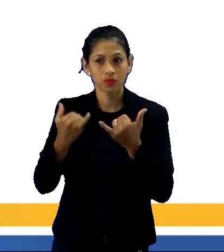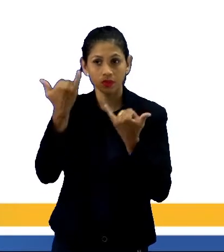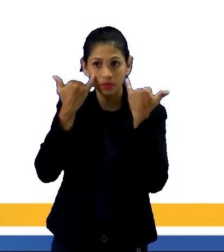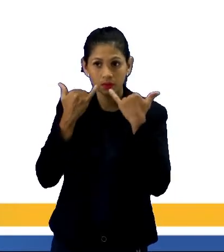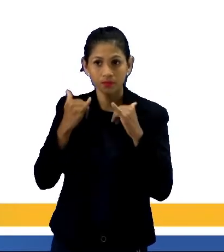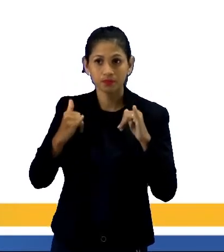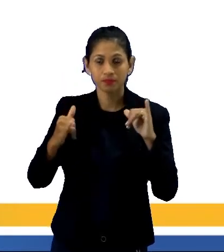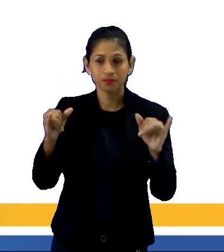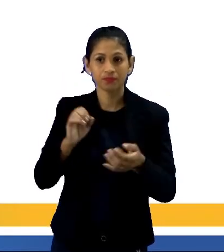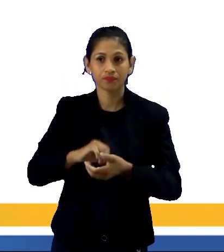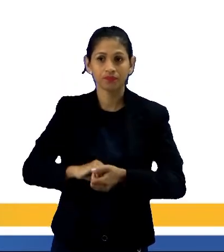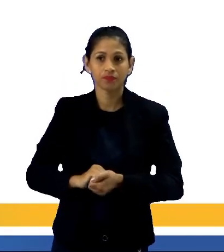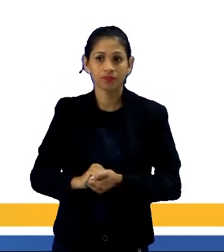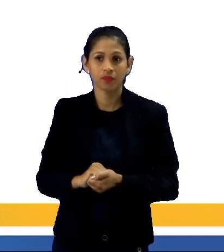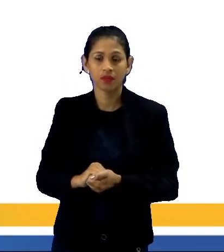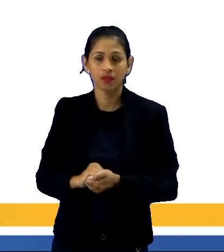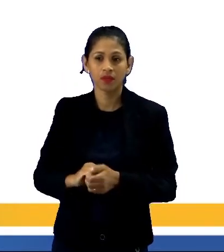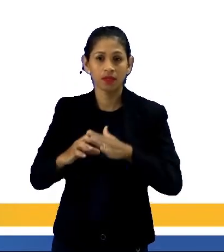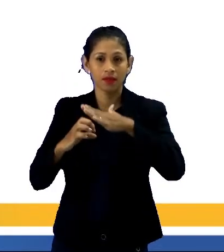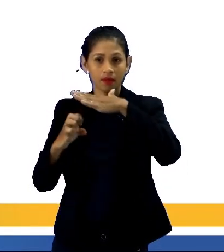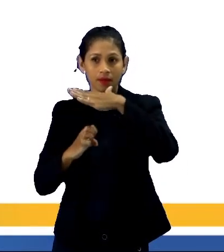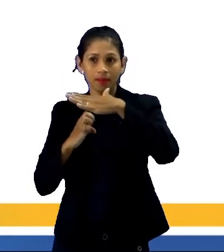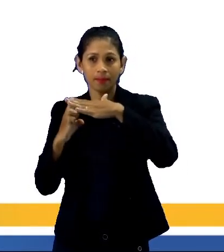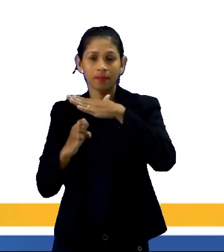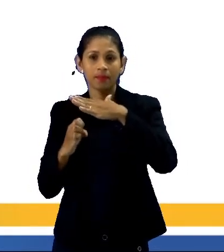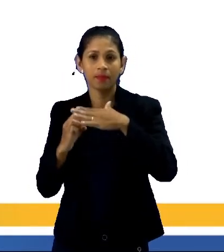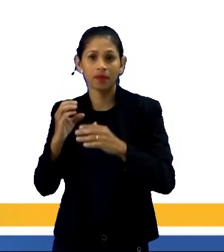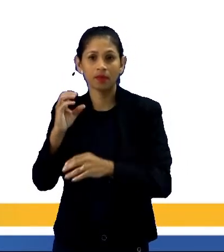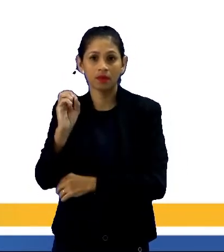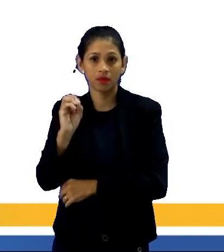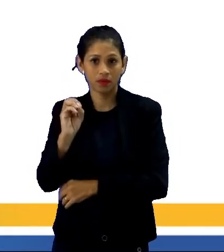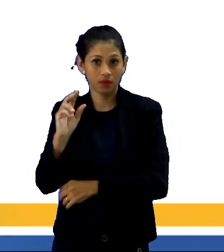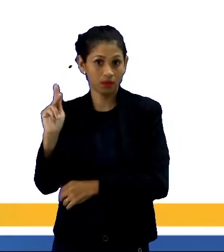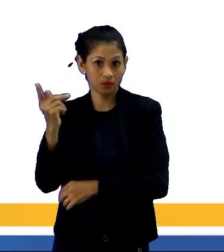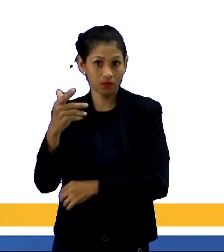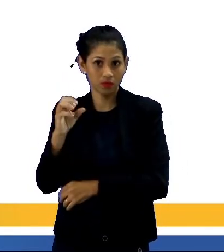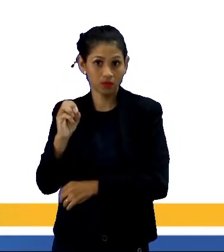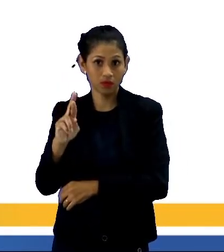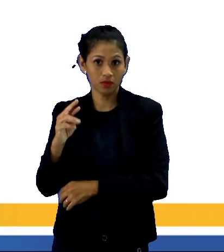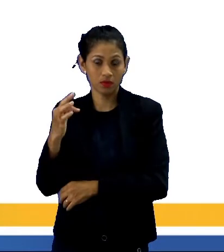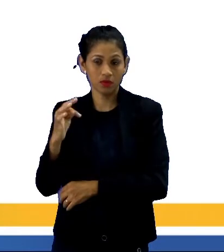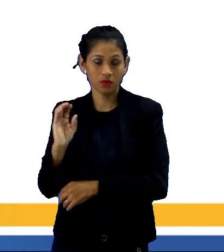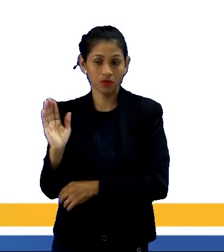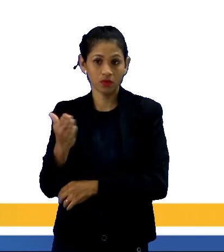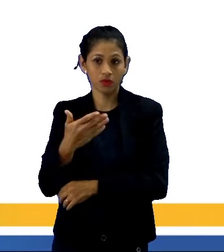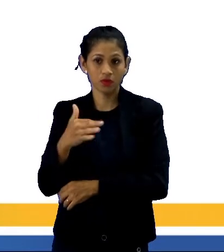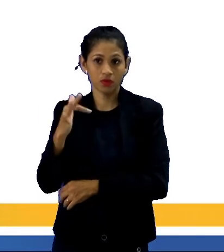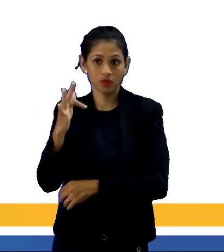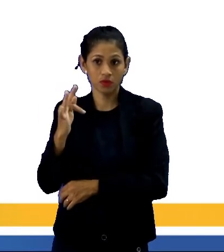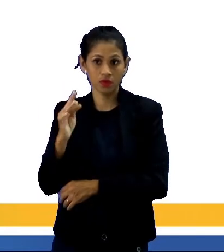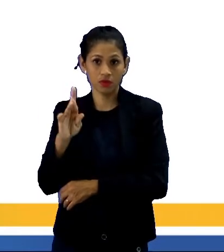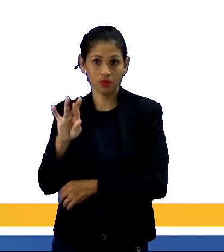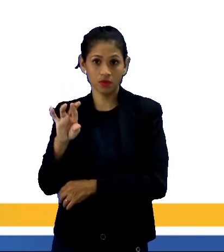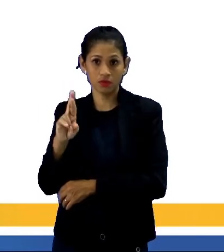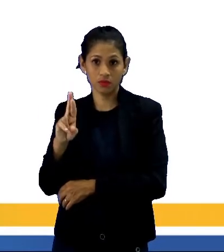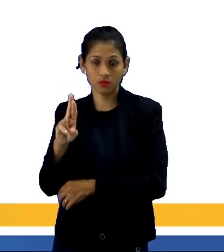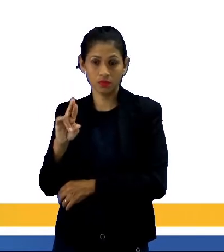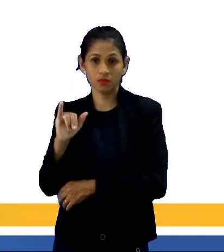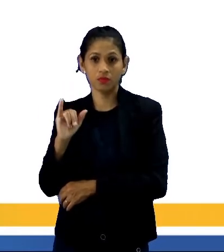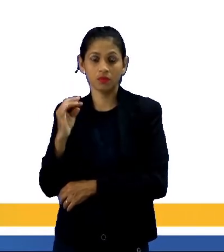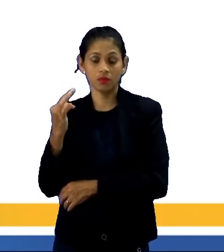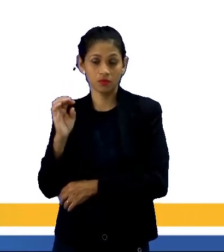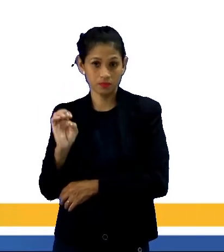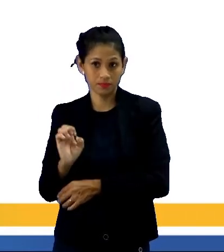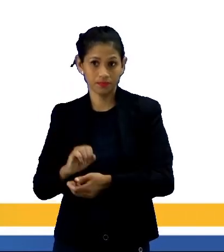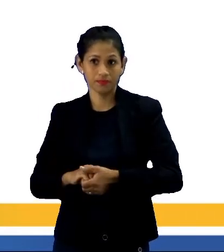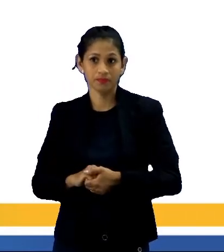texto que é da empresa Hortifruti. Essa empresa, ela tem como slogan o seguinte: